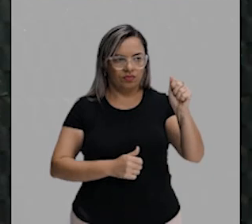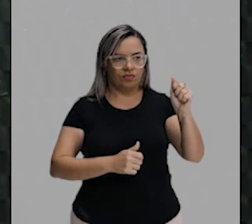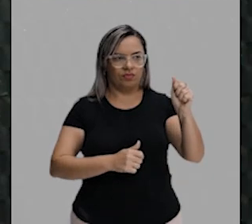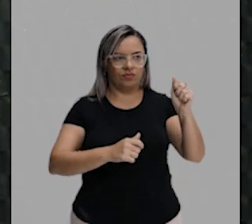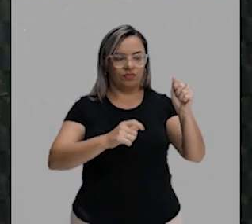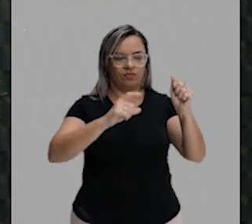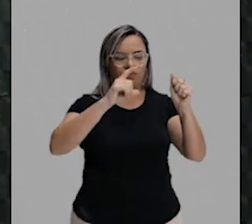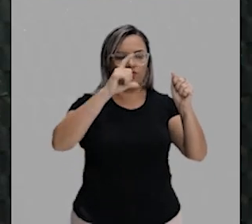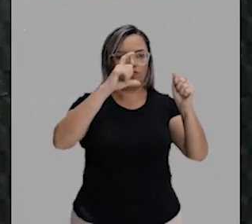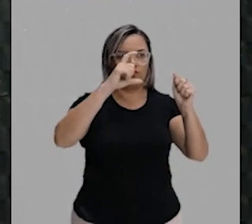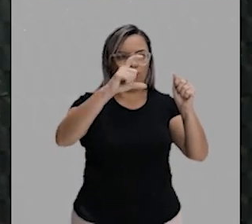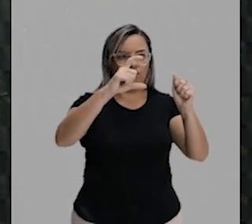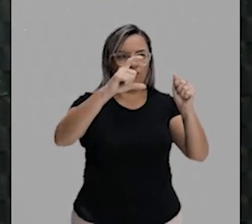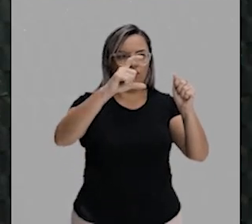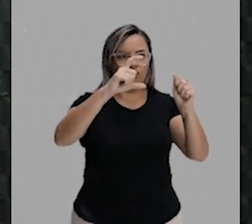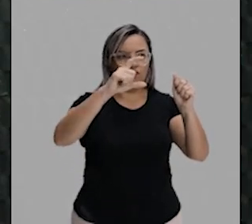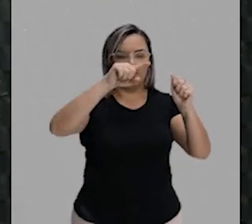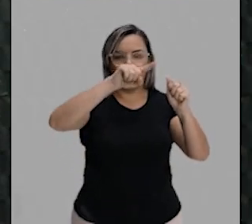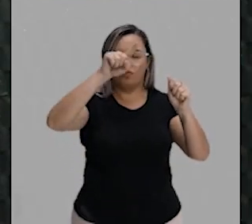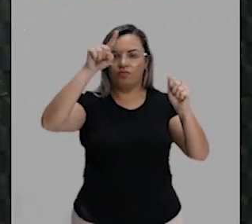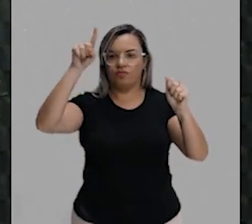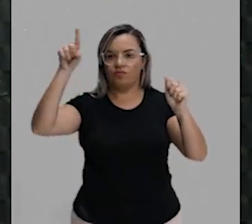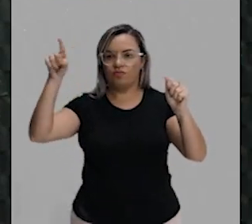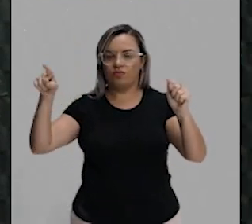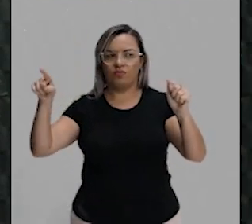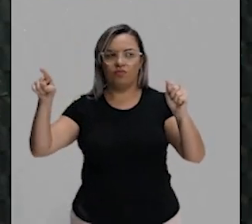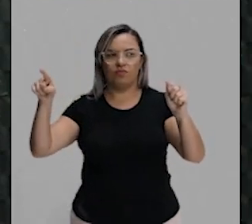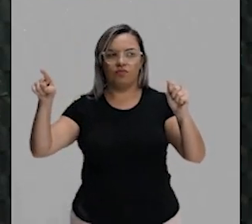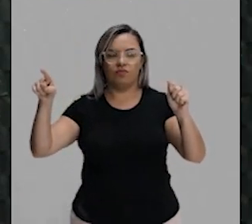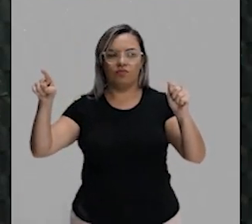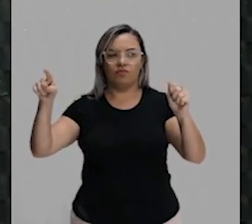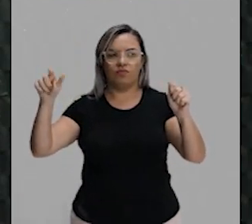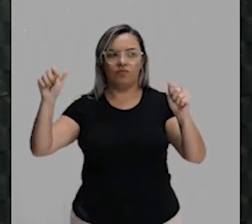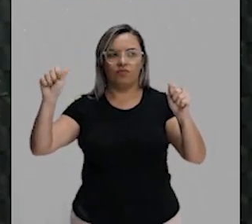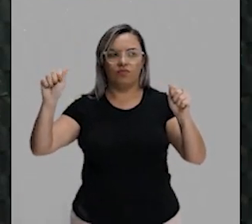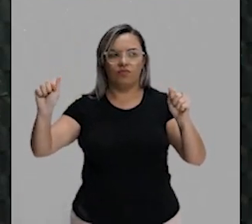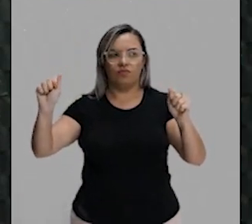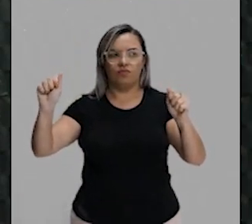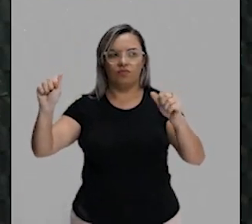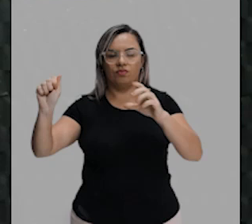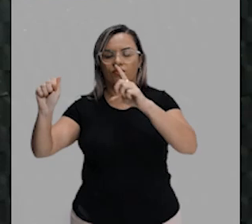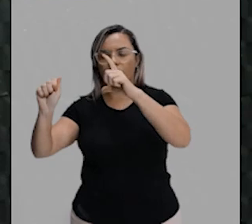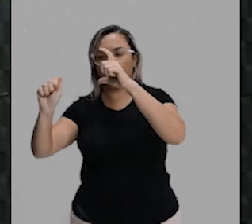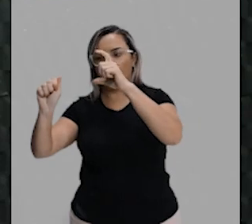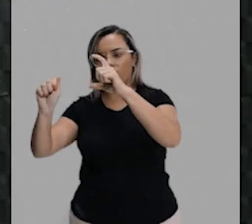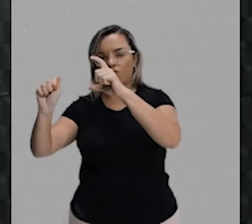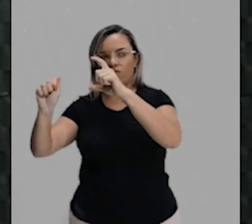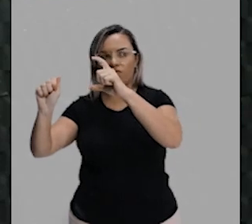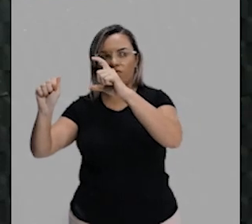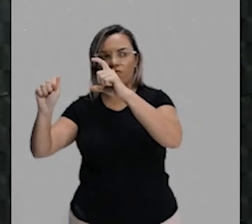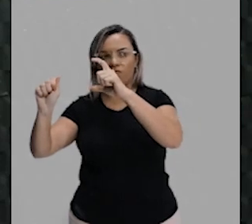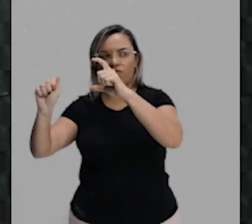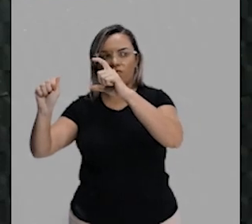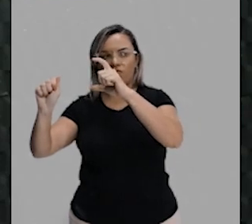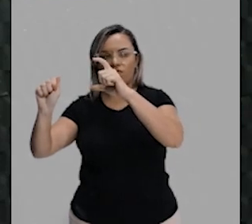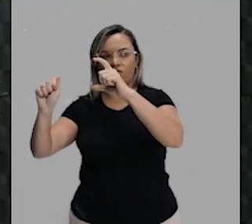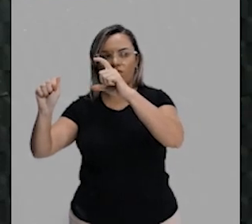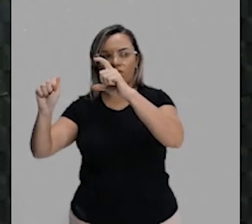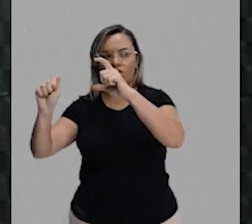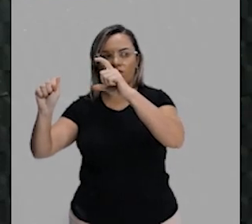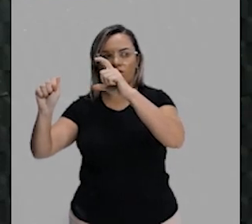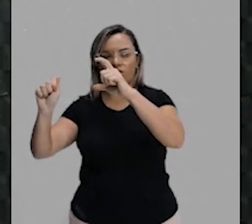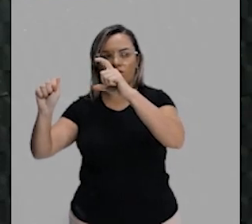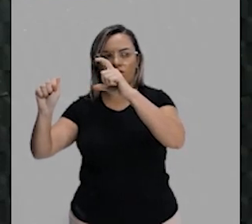ó, e vou juntar com este primeiro alelo aqui. Então, azão,